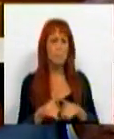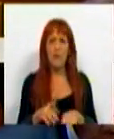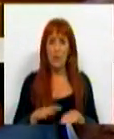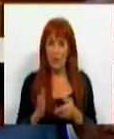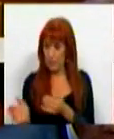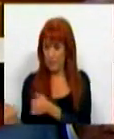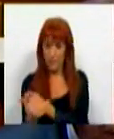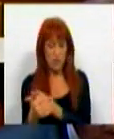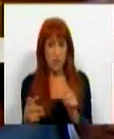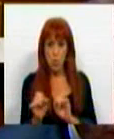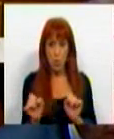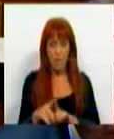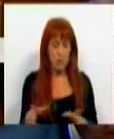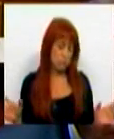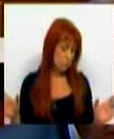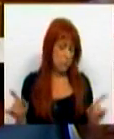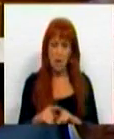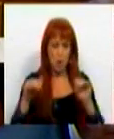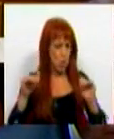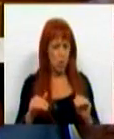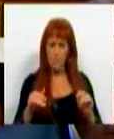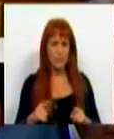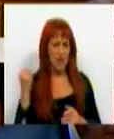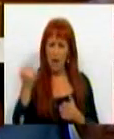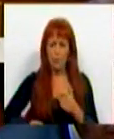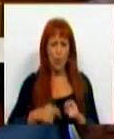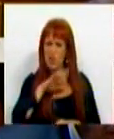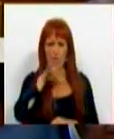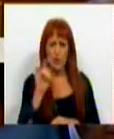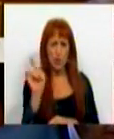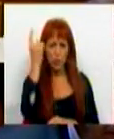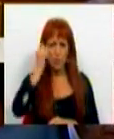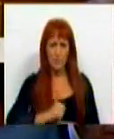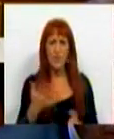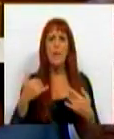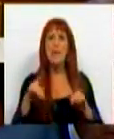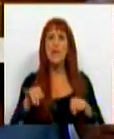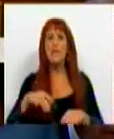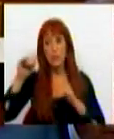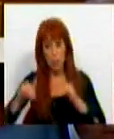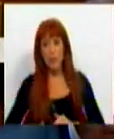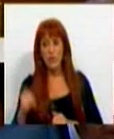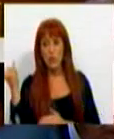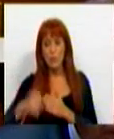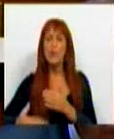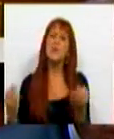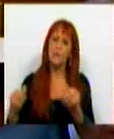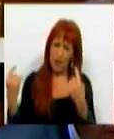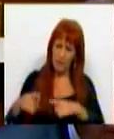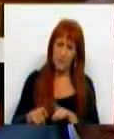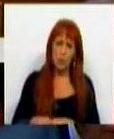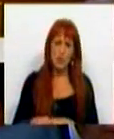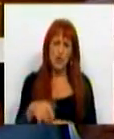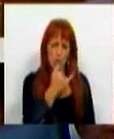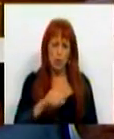essa via não havia nenhum alívio de impostos para as famílias. Mas havia um alívio de impostos, de facto. Era